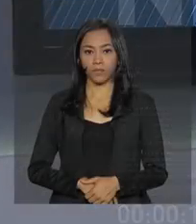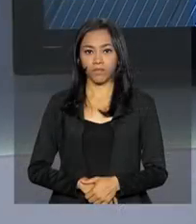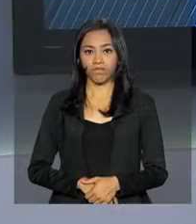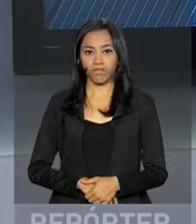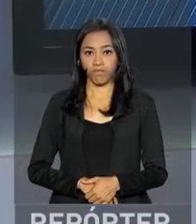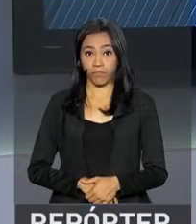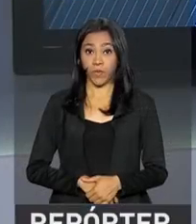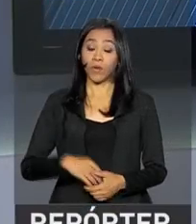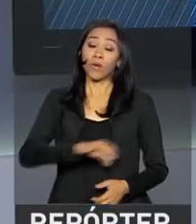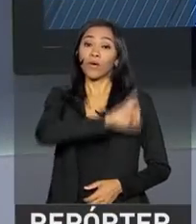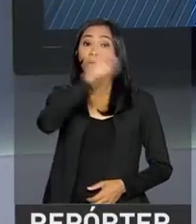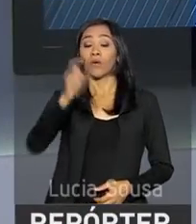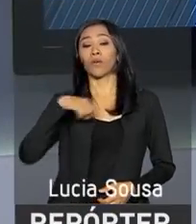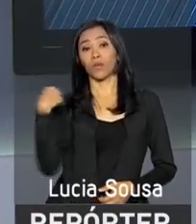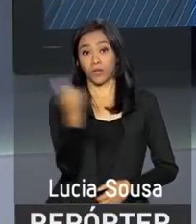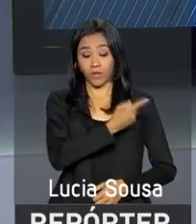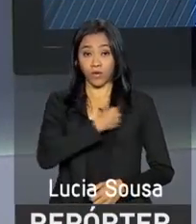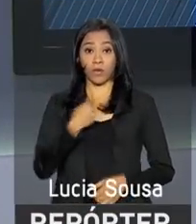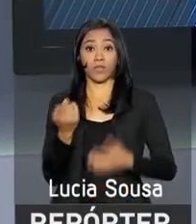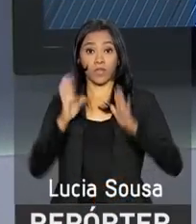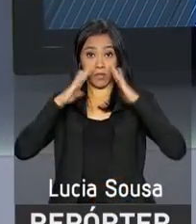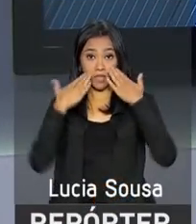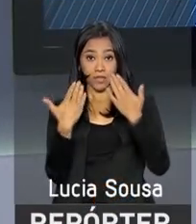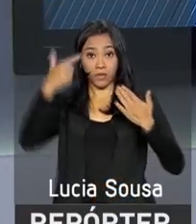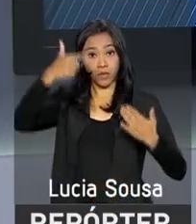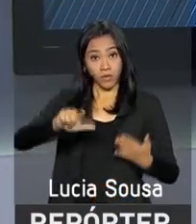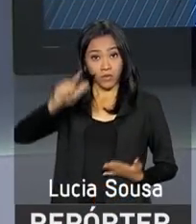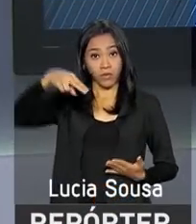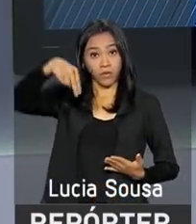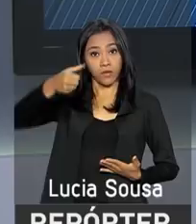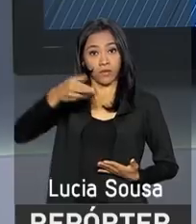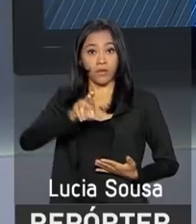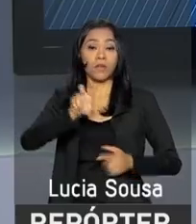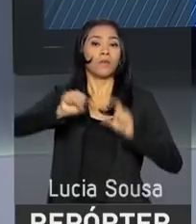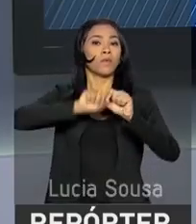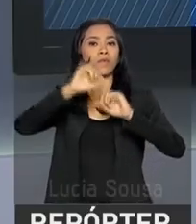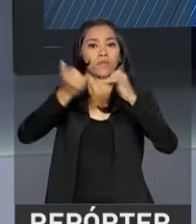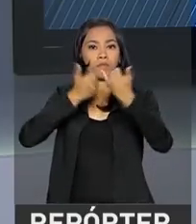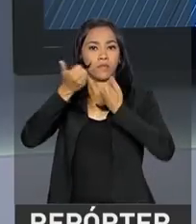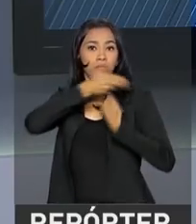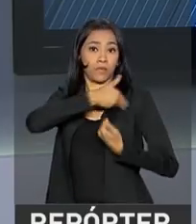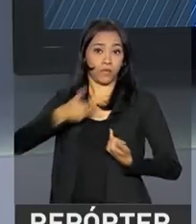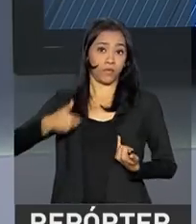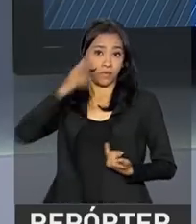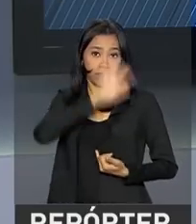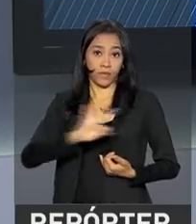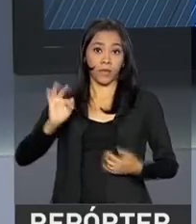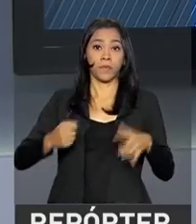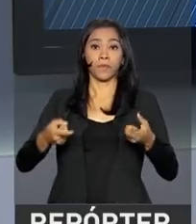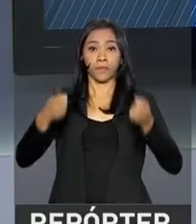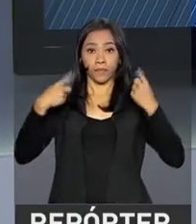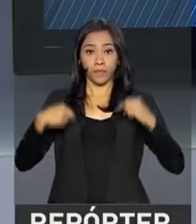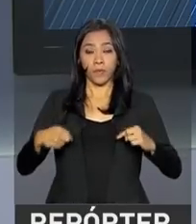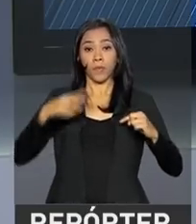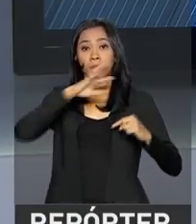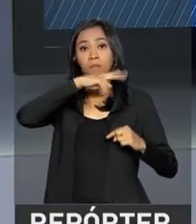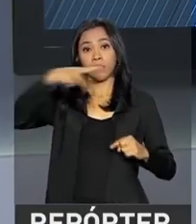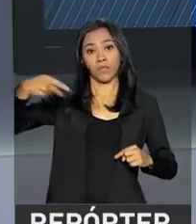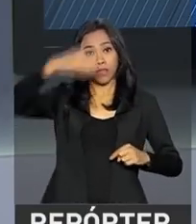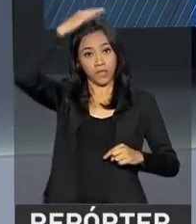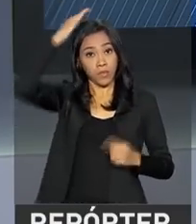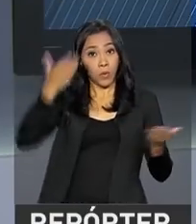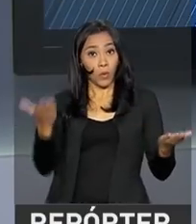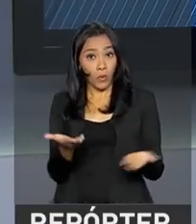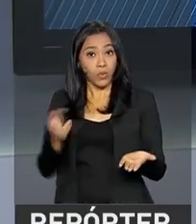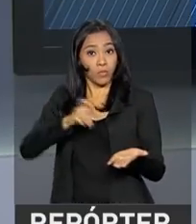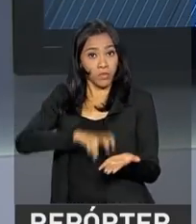o lá voltamos com repórter nbr notícias do governo federal o presidente michel temer participou hoje pela manhã de